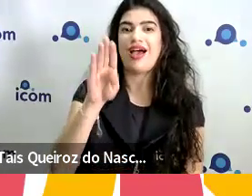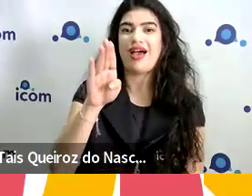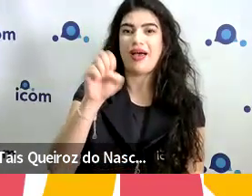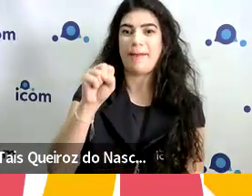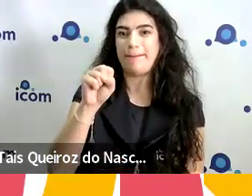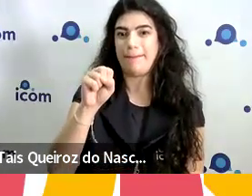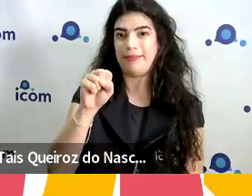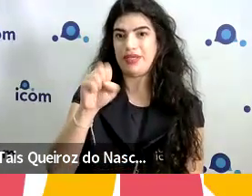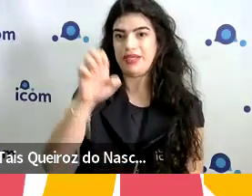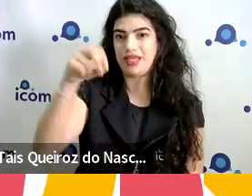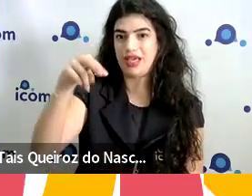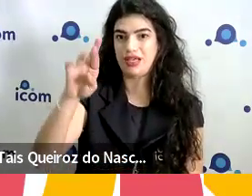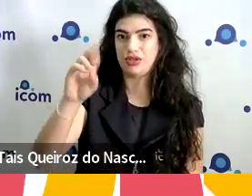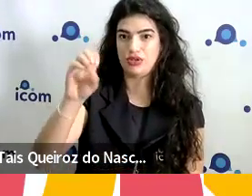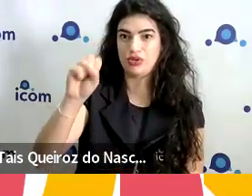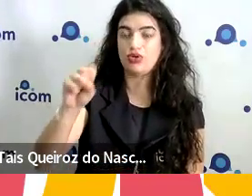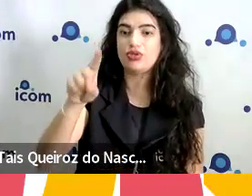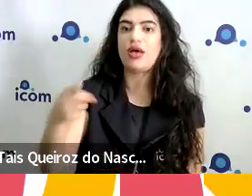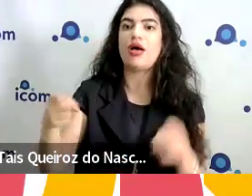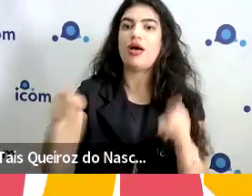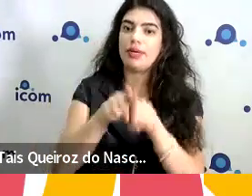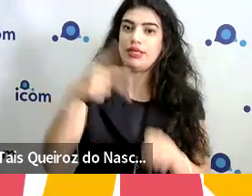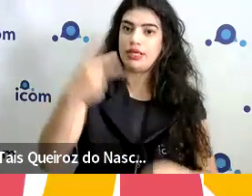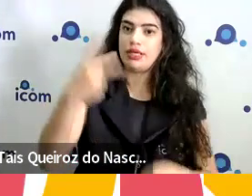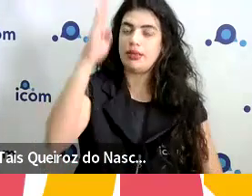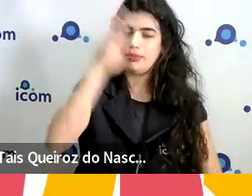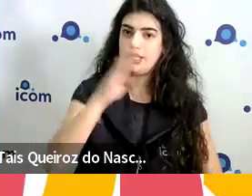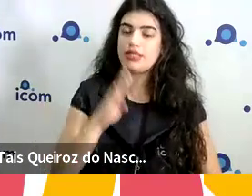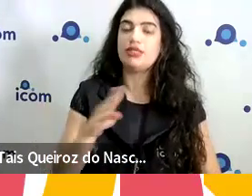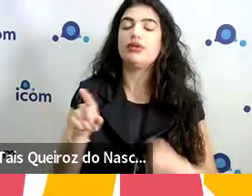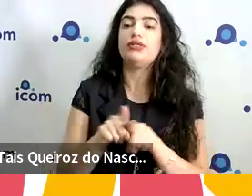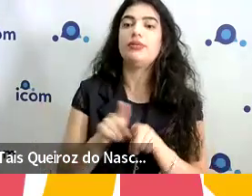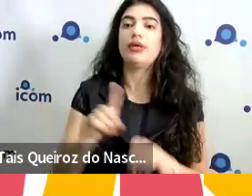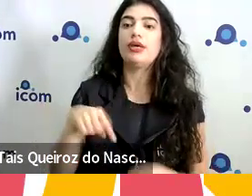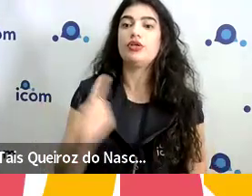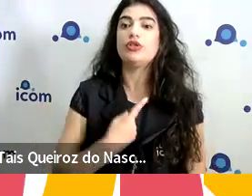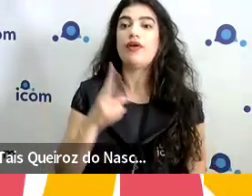Angels com a parceria da Anjos do Brasil. Então, a gente vai